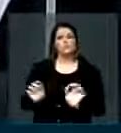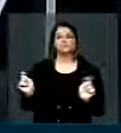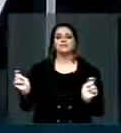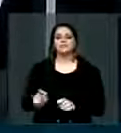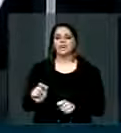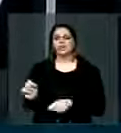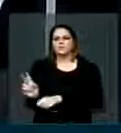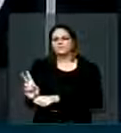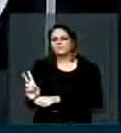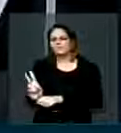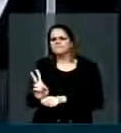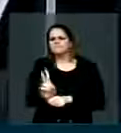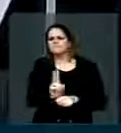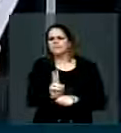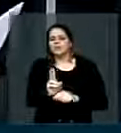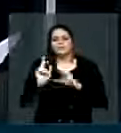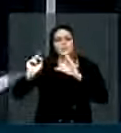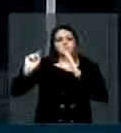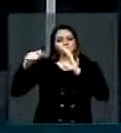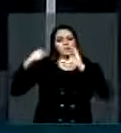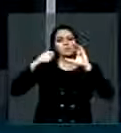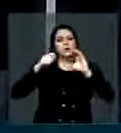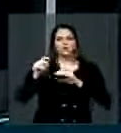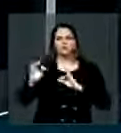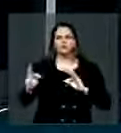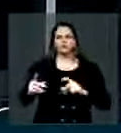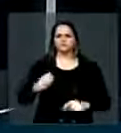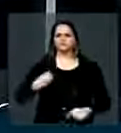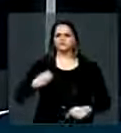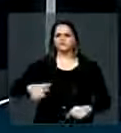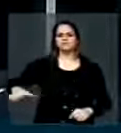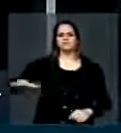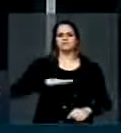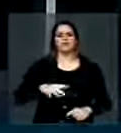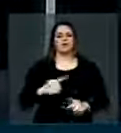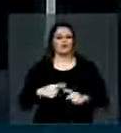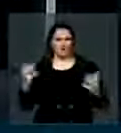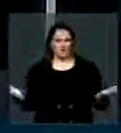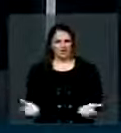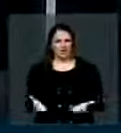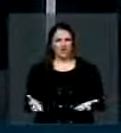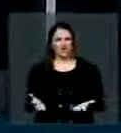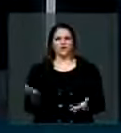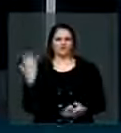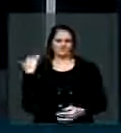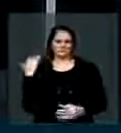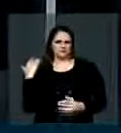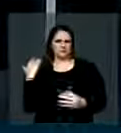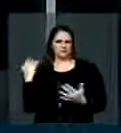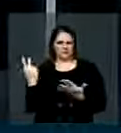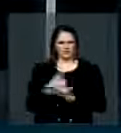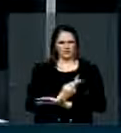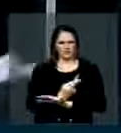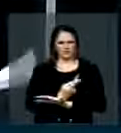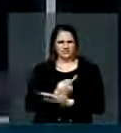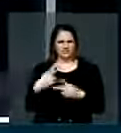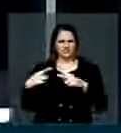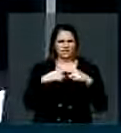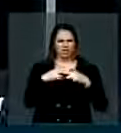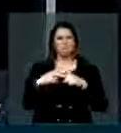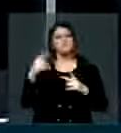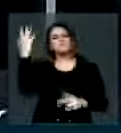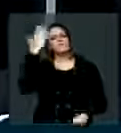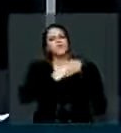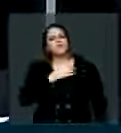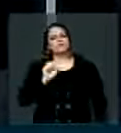o monitoramento por imagem do público presente. Porque agora, no jogo do Atlético Paranaense com o Vasco da Gama, foi uma prova